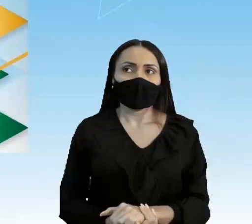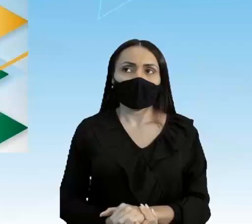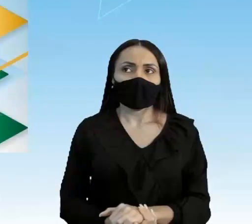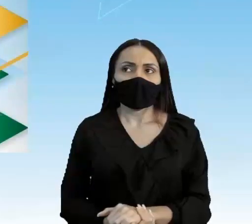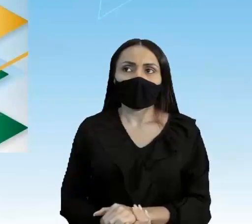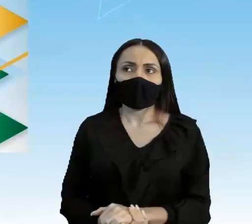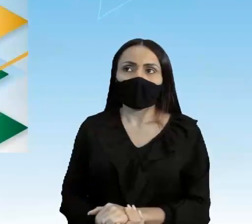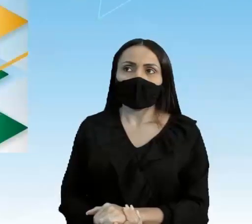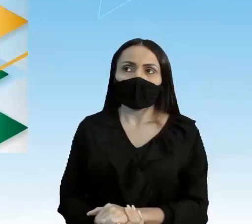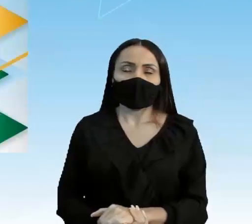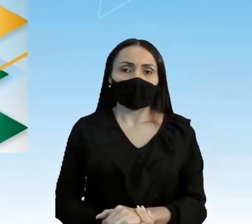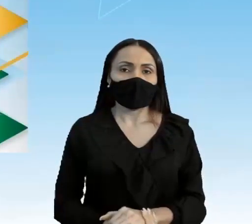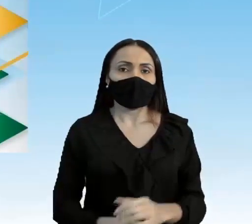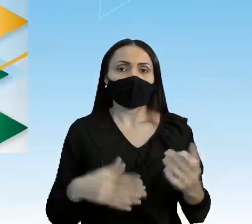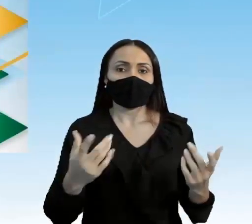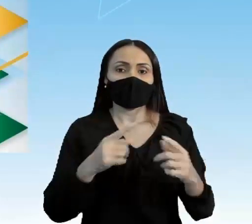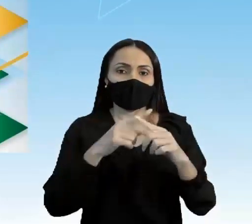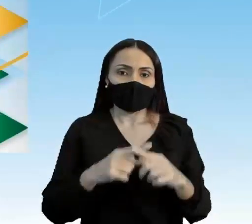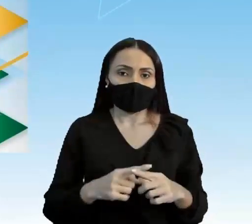Então, vem a